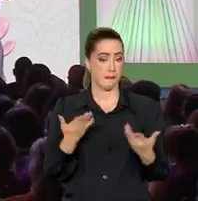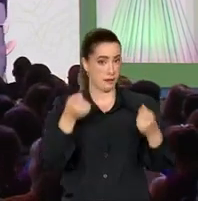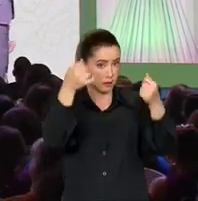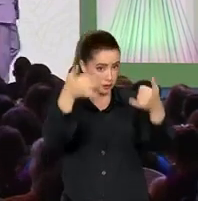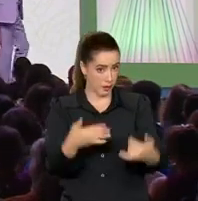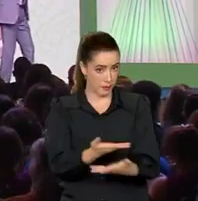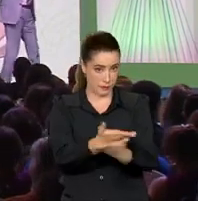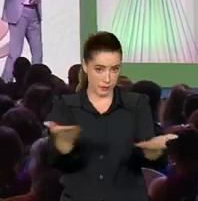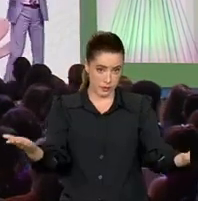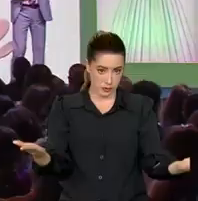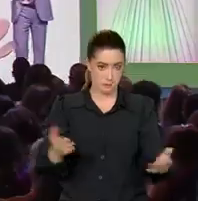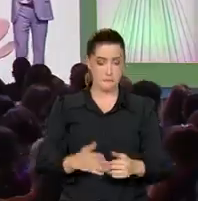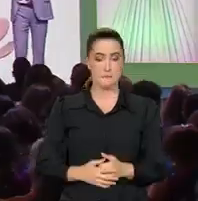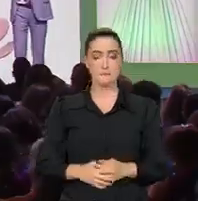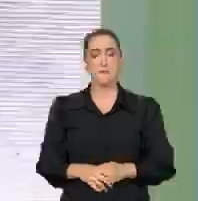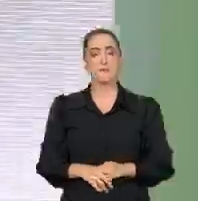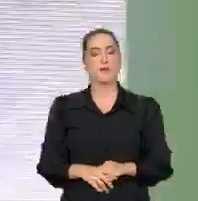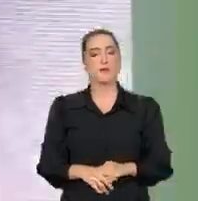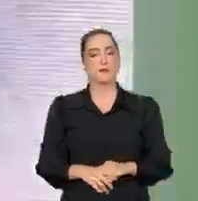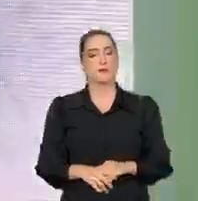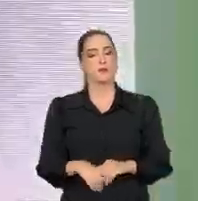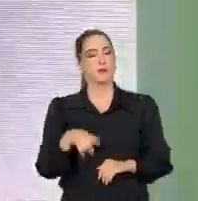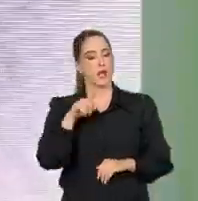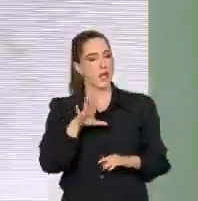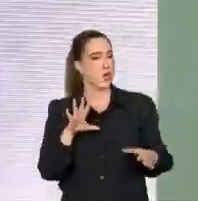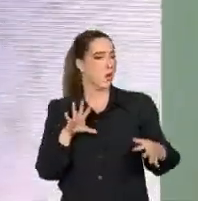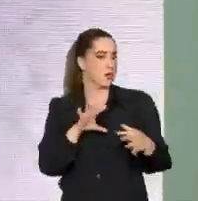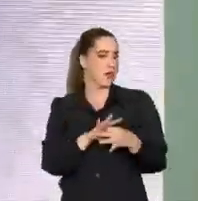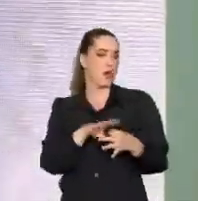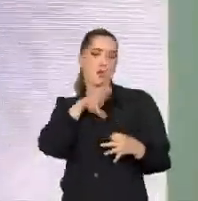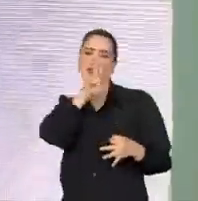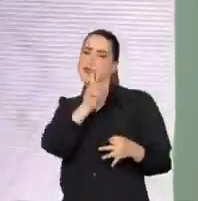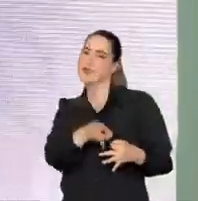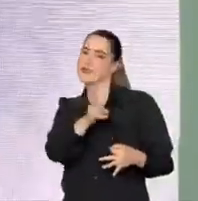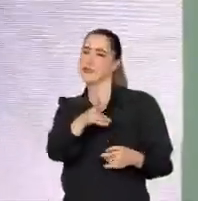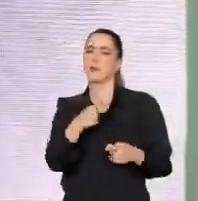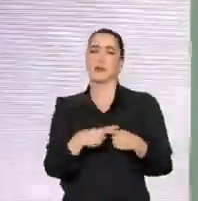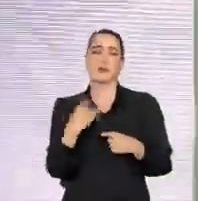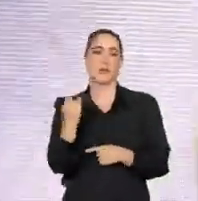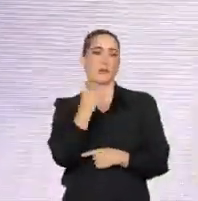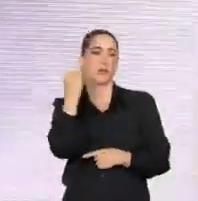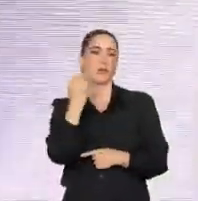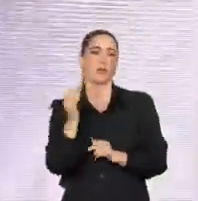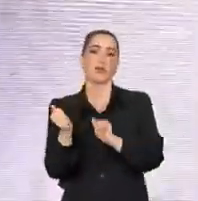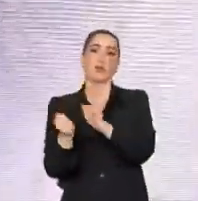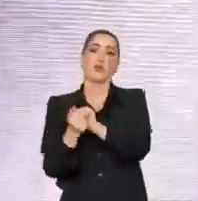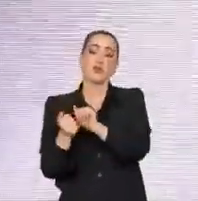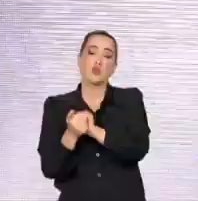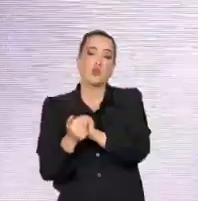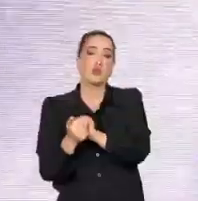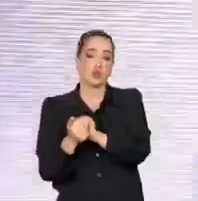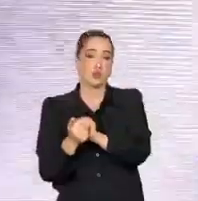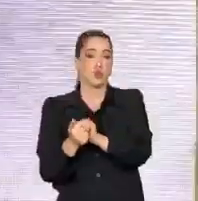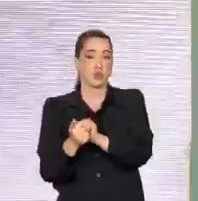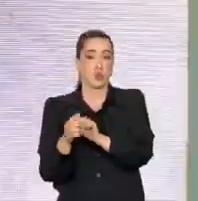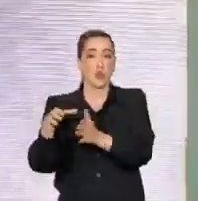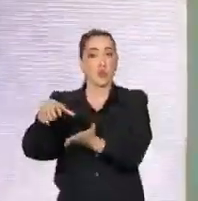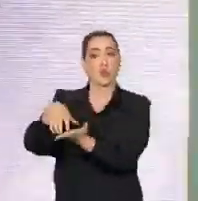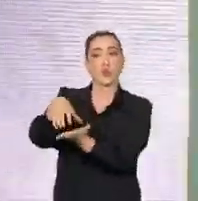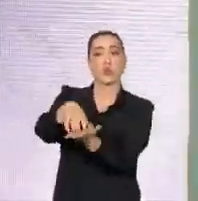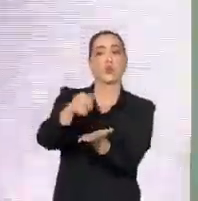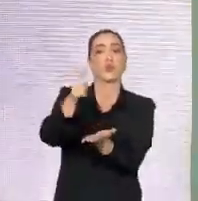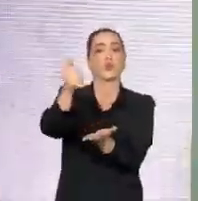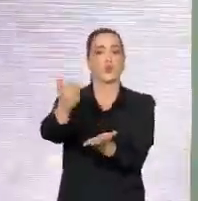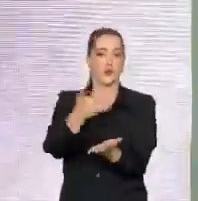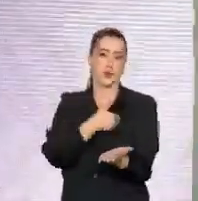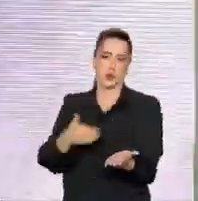isso muito claro, e continuar essa parceria importante com as instituições não governamentais que têm